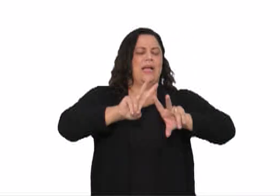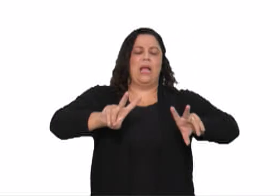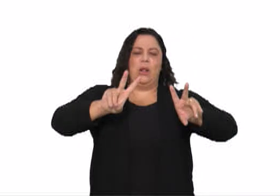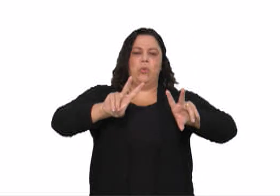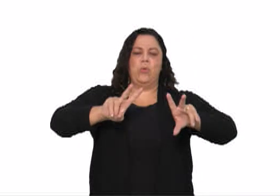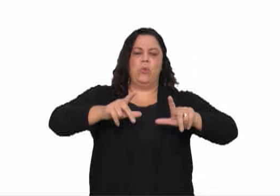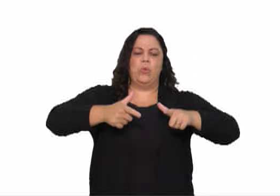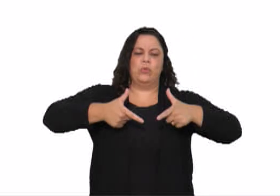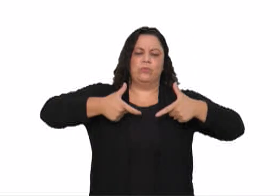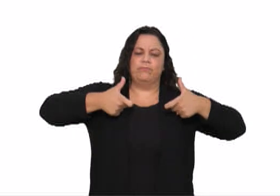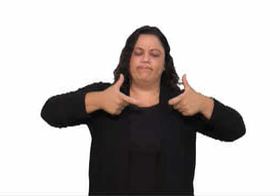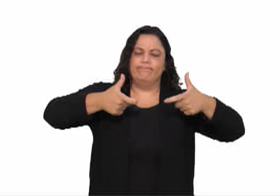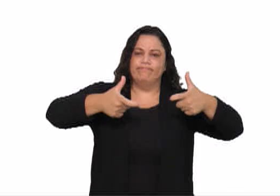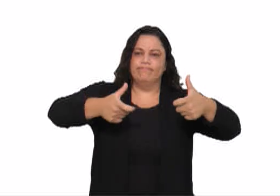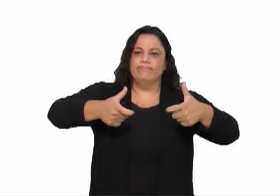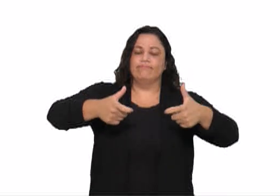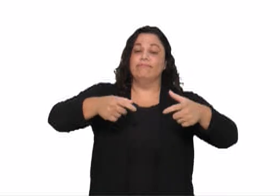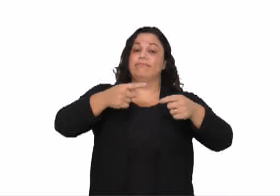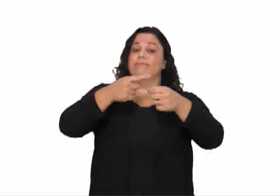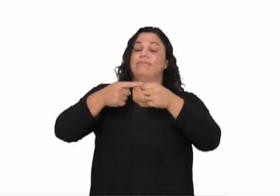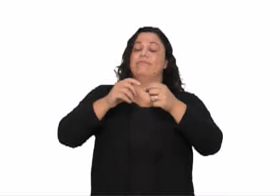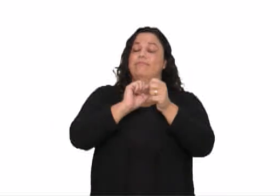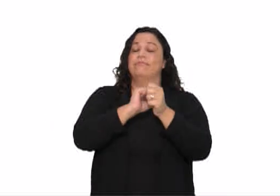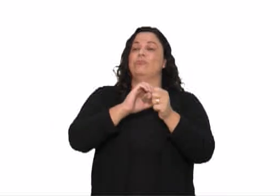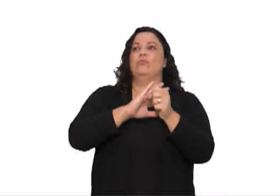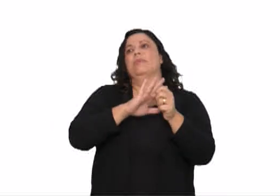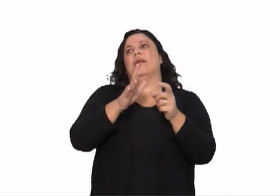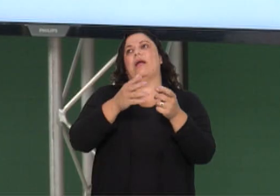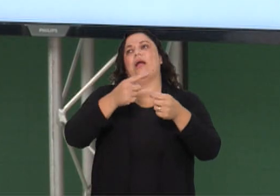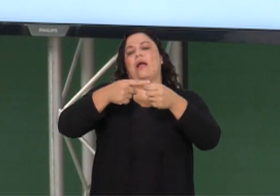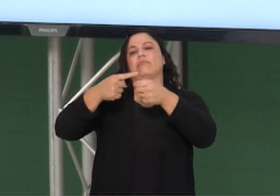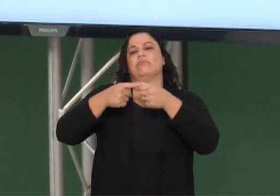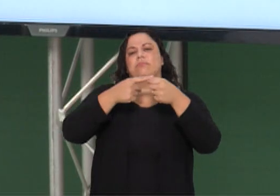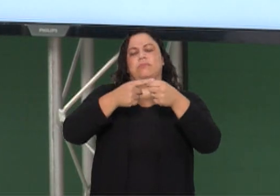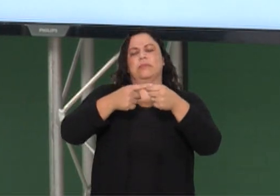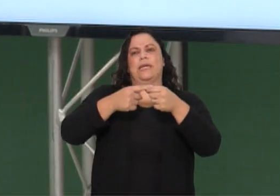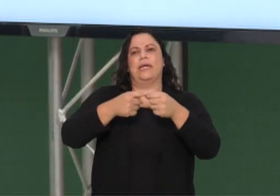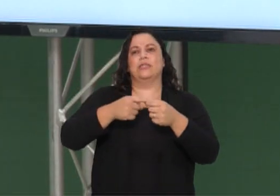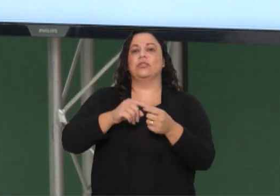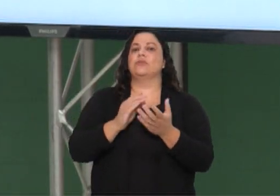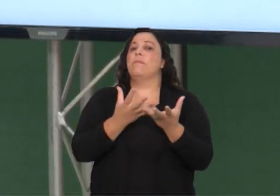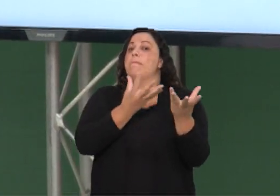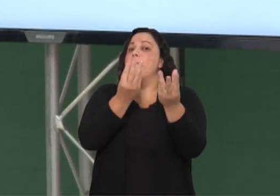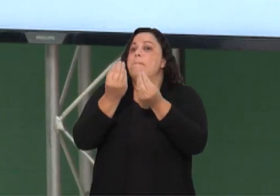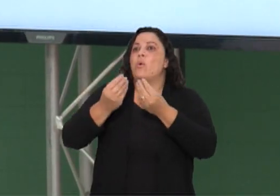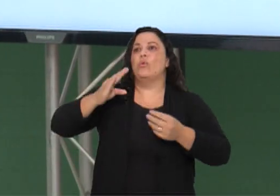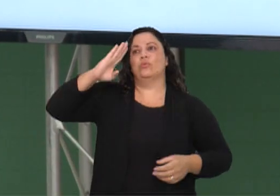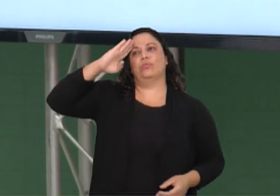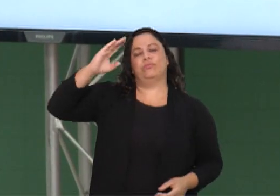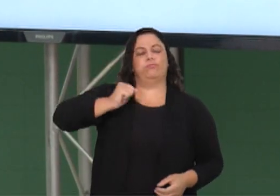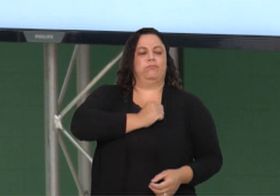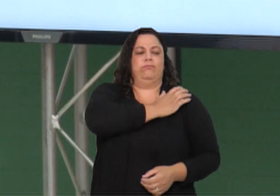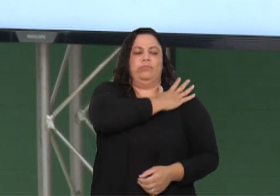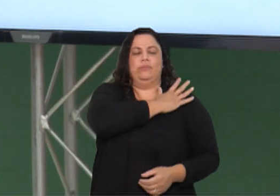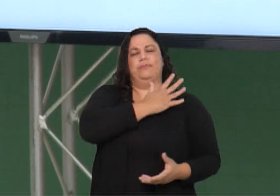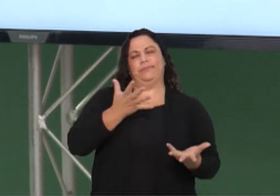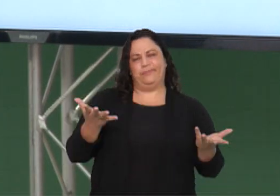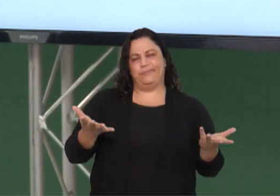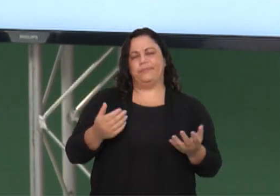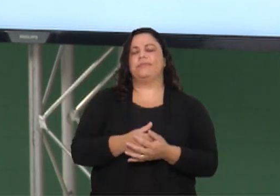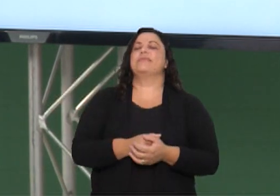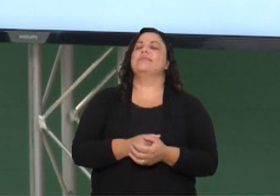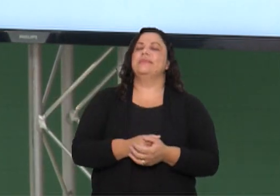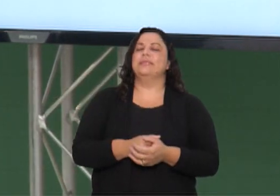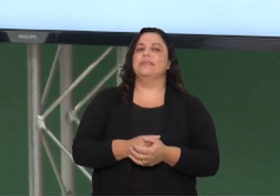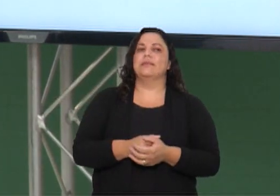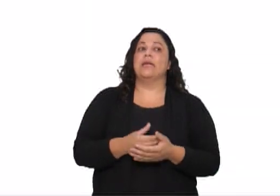extremamente militarizada desde a educação dos jovens. Tudo bem? É com você. Vamos fazer junto aqui bem rapidinho. Vamos ver quem